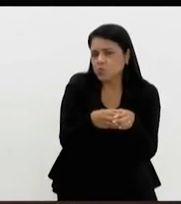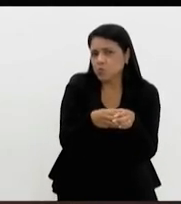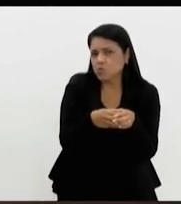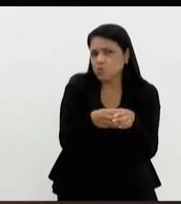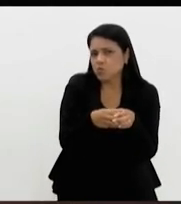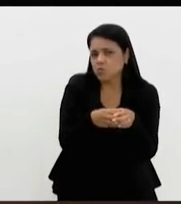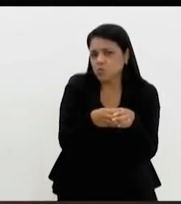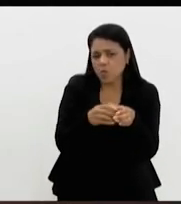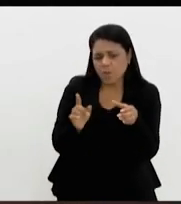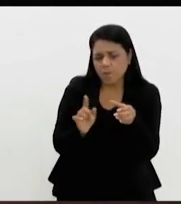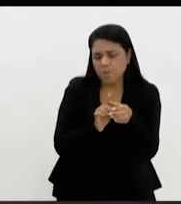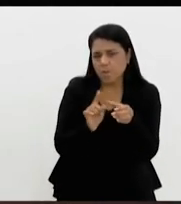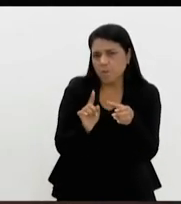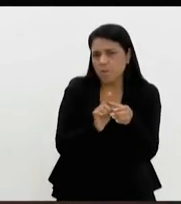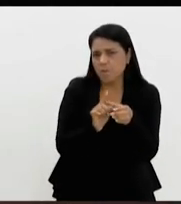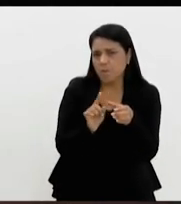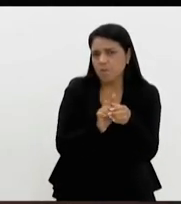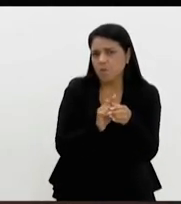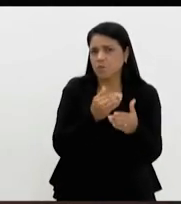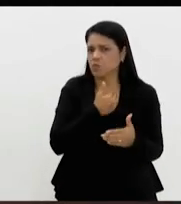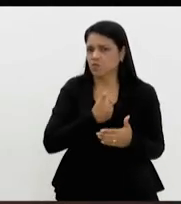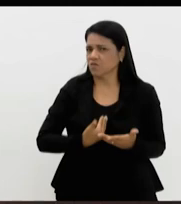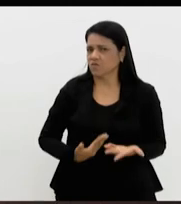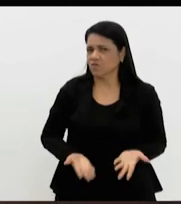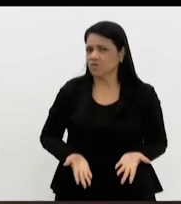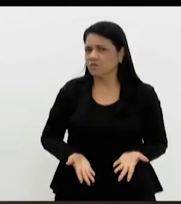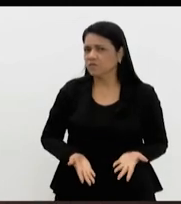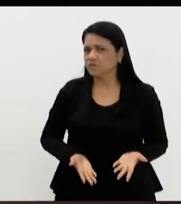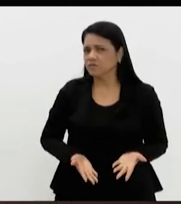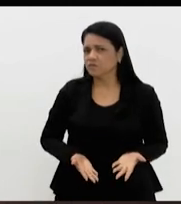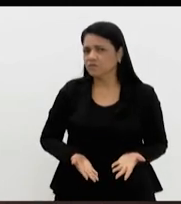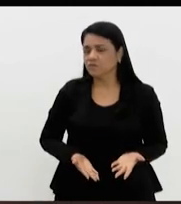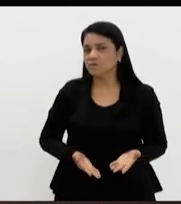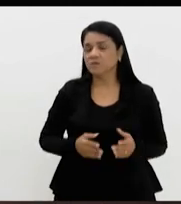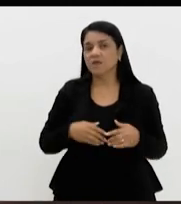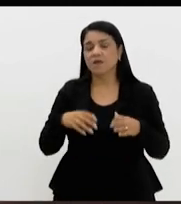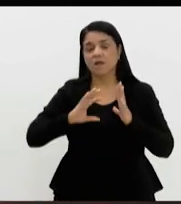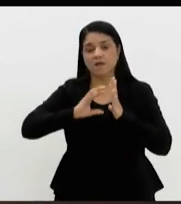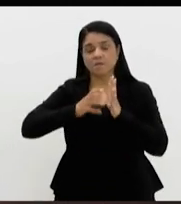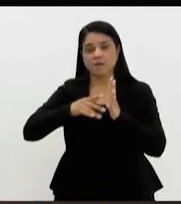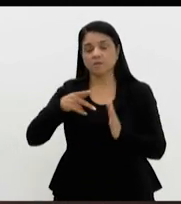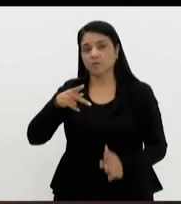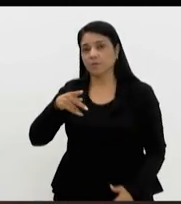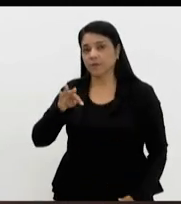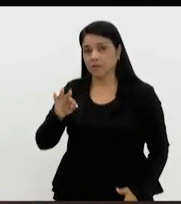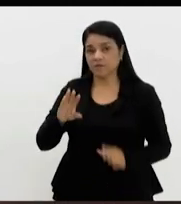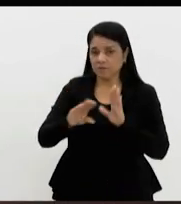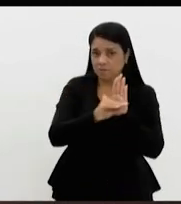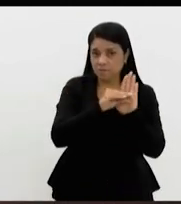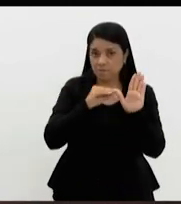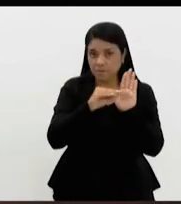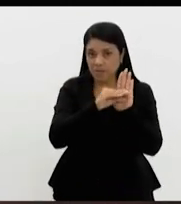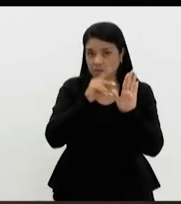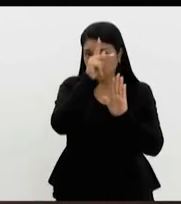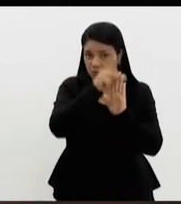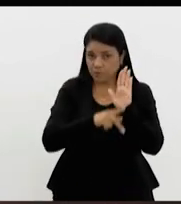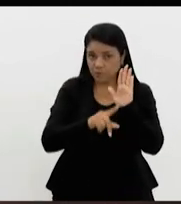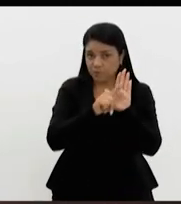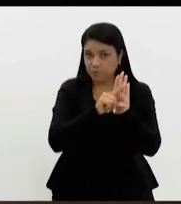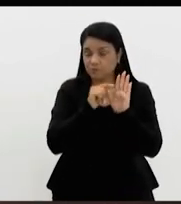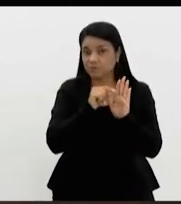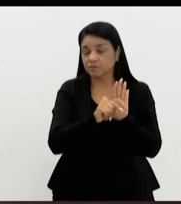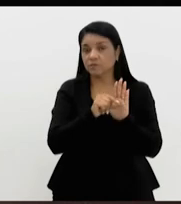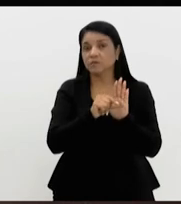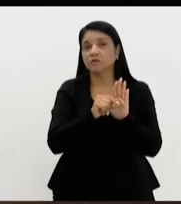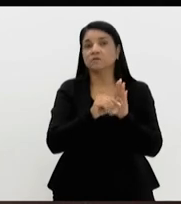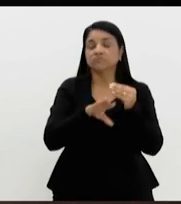compostas por personalidades desse governo. A bancada do PT fez emendas a esse projeto, pois esse projeto